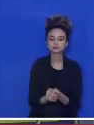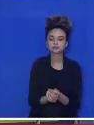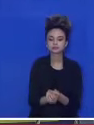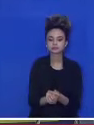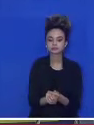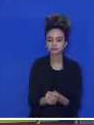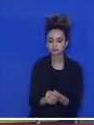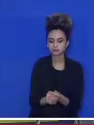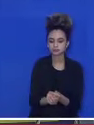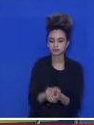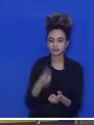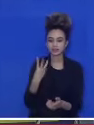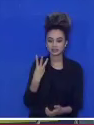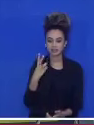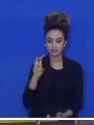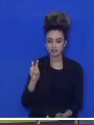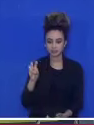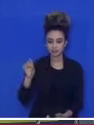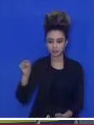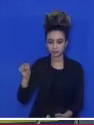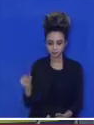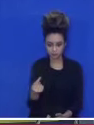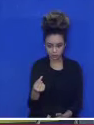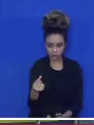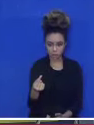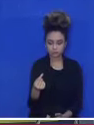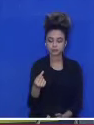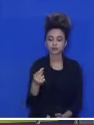sorteio da Dupla Sena, de